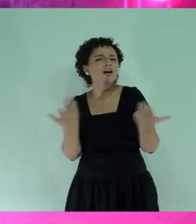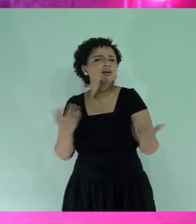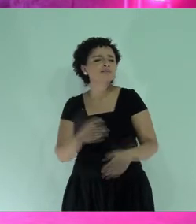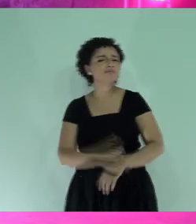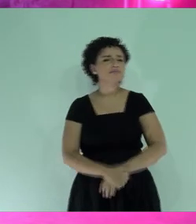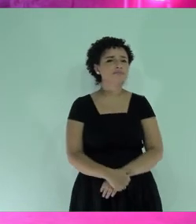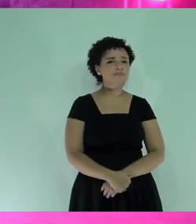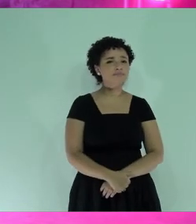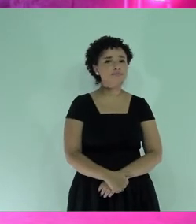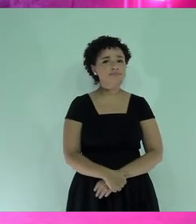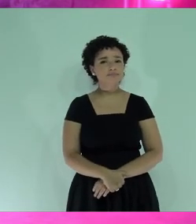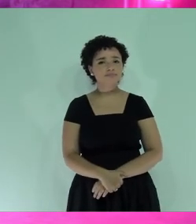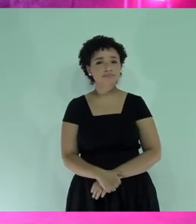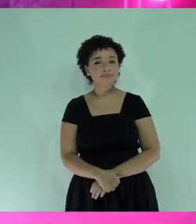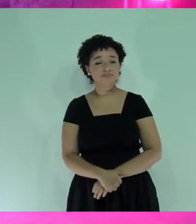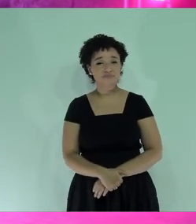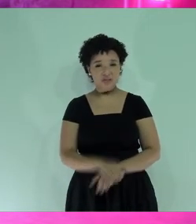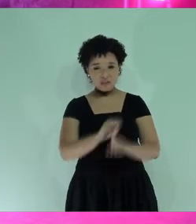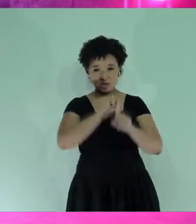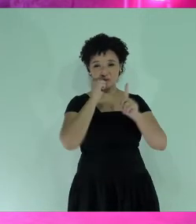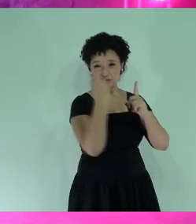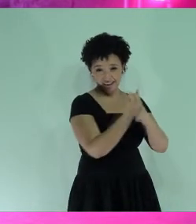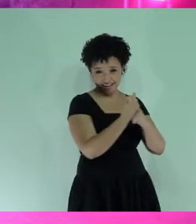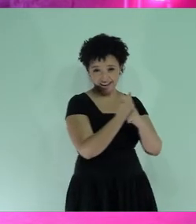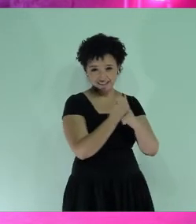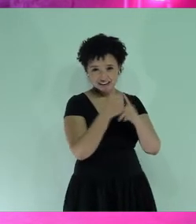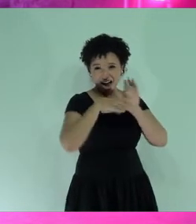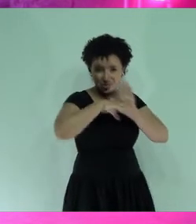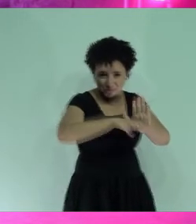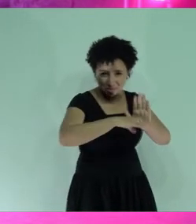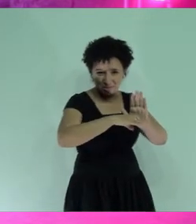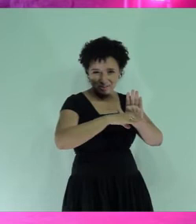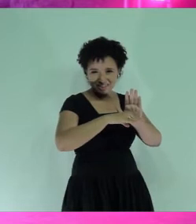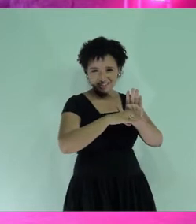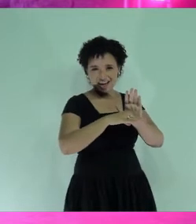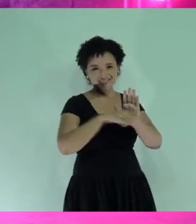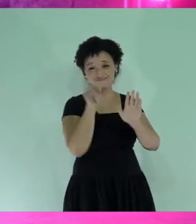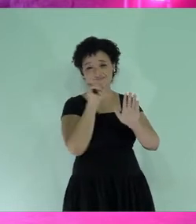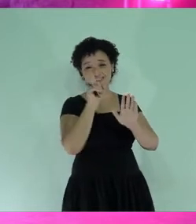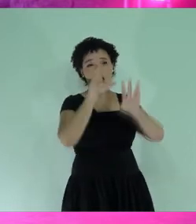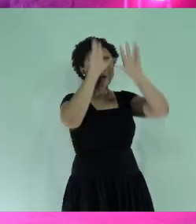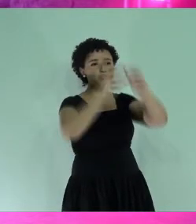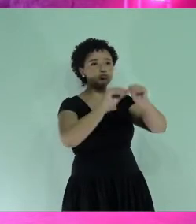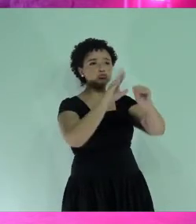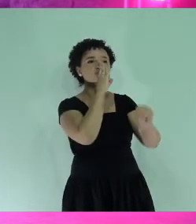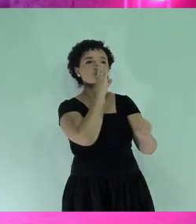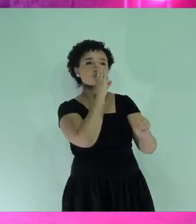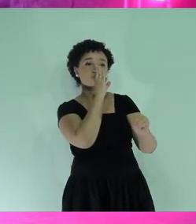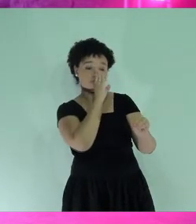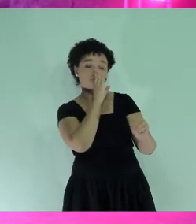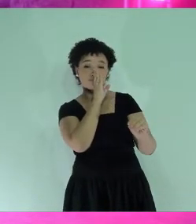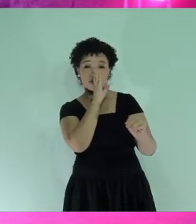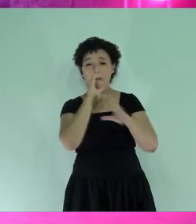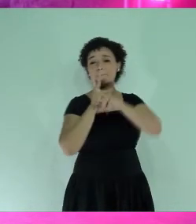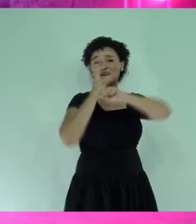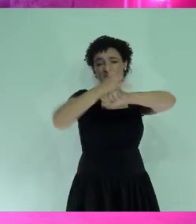hein? O sistema não te dá trabalho, o sistema te silencia e te come na madrugada.